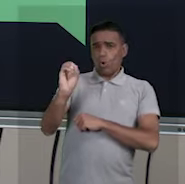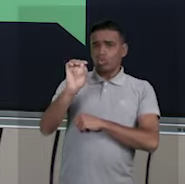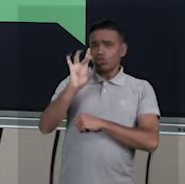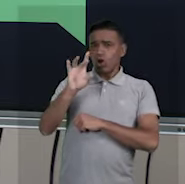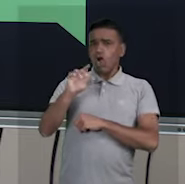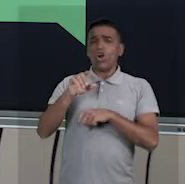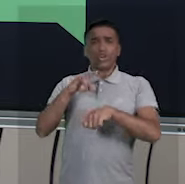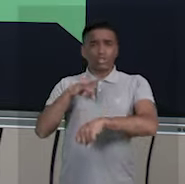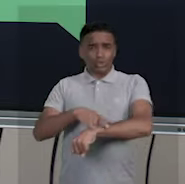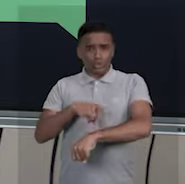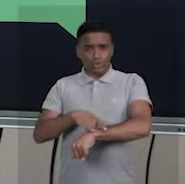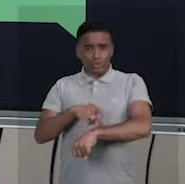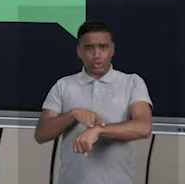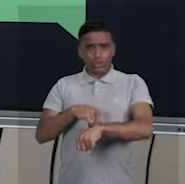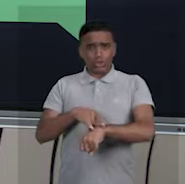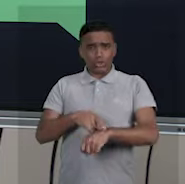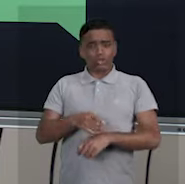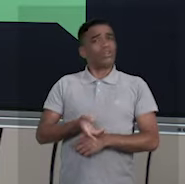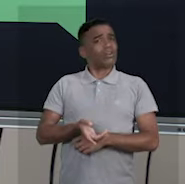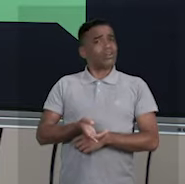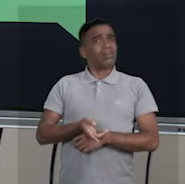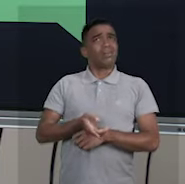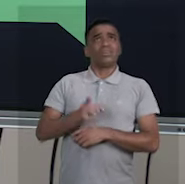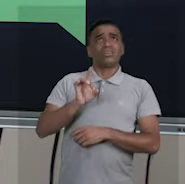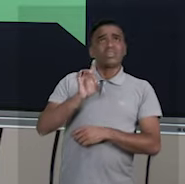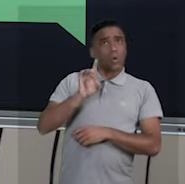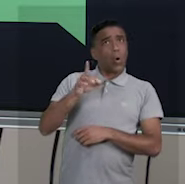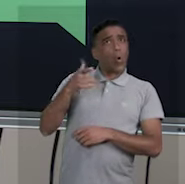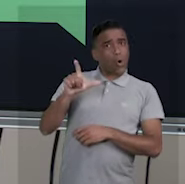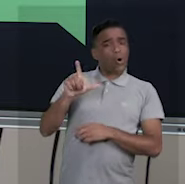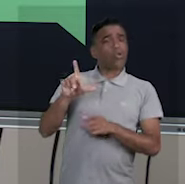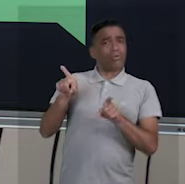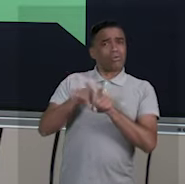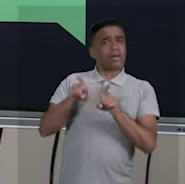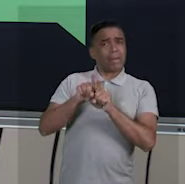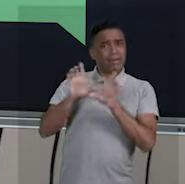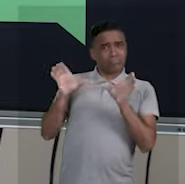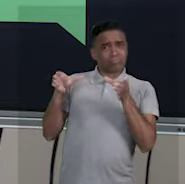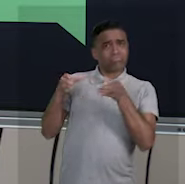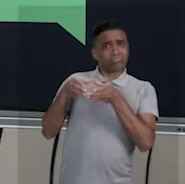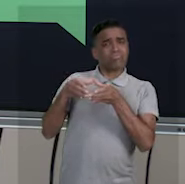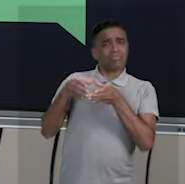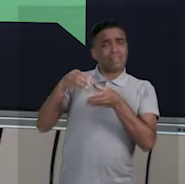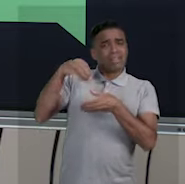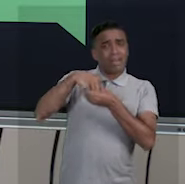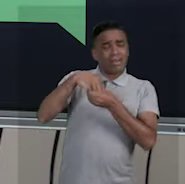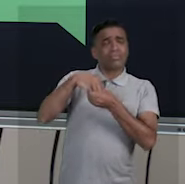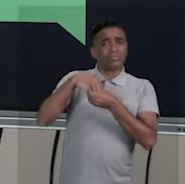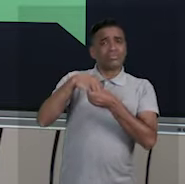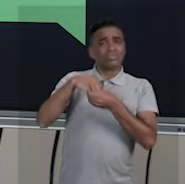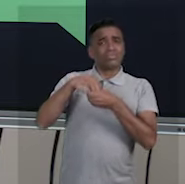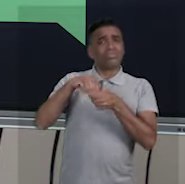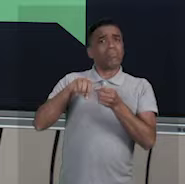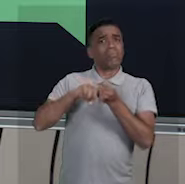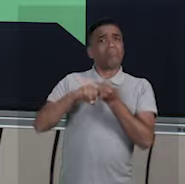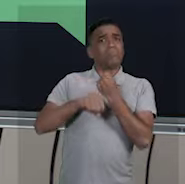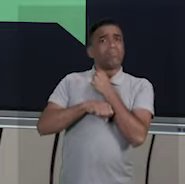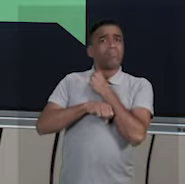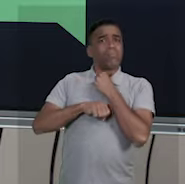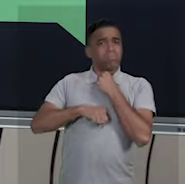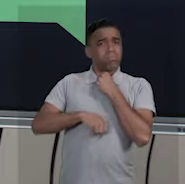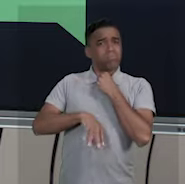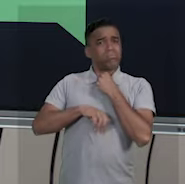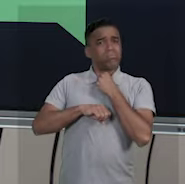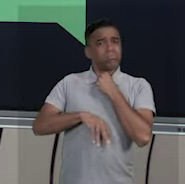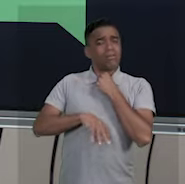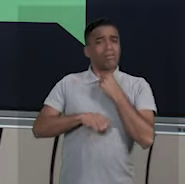que existem outros sistemas ou outras partes do nosso corpo que também faz excreções? Bom, até o final da